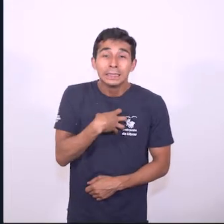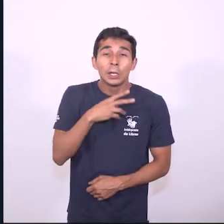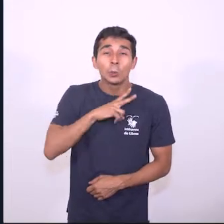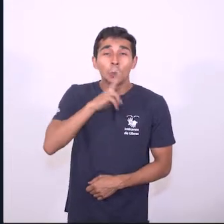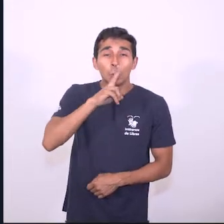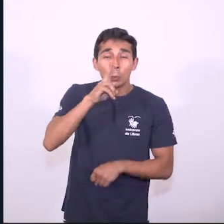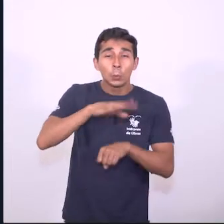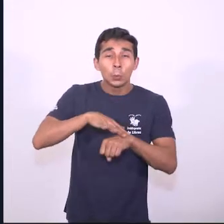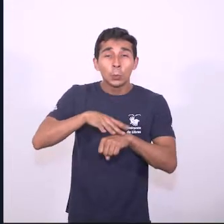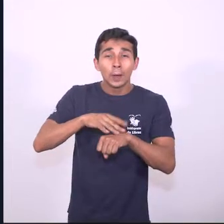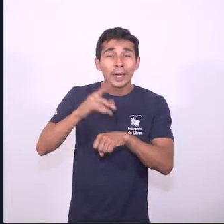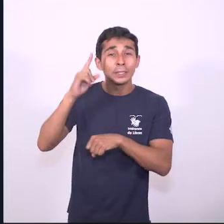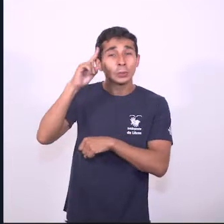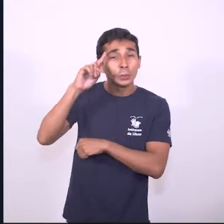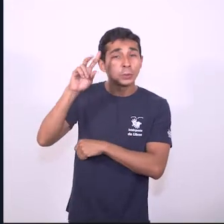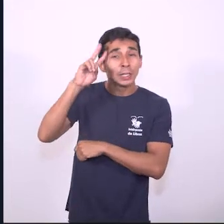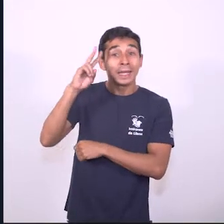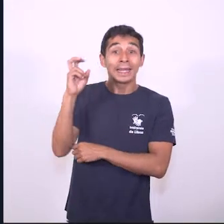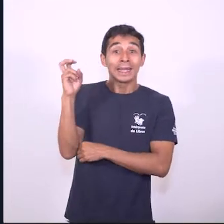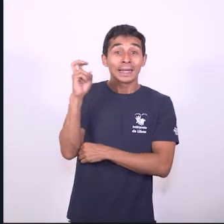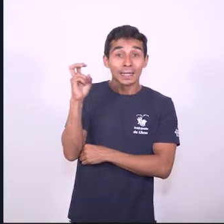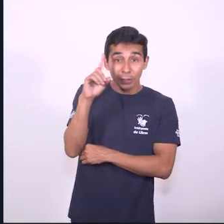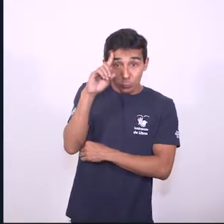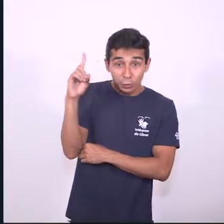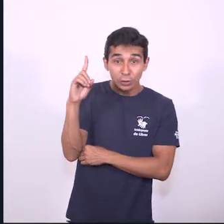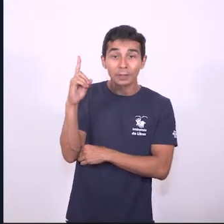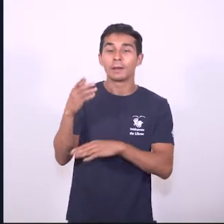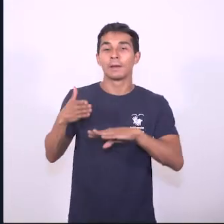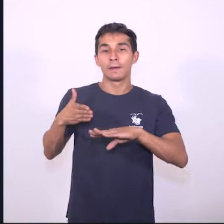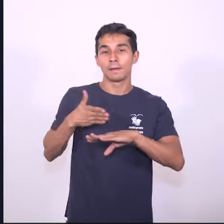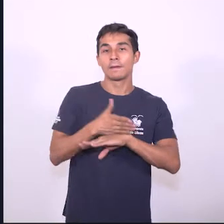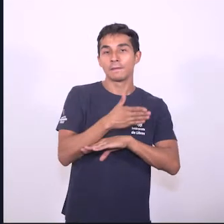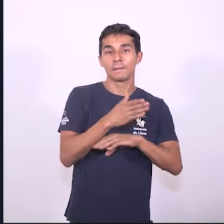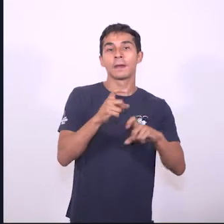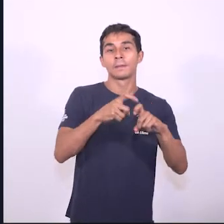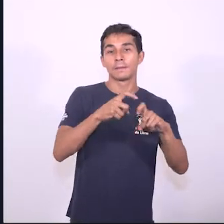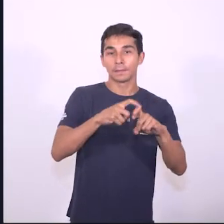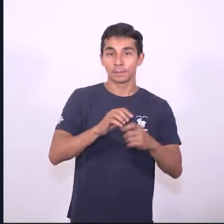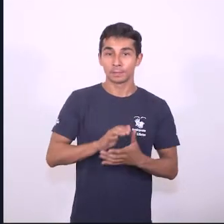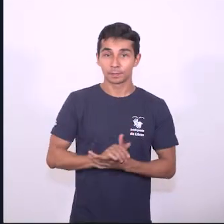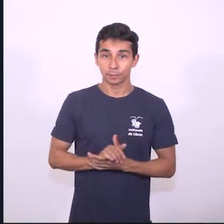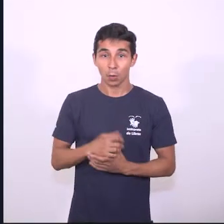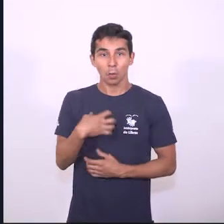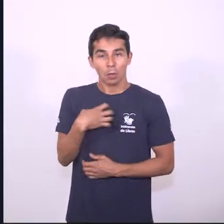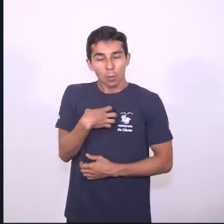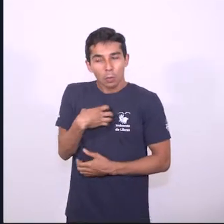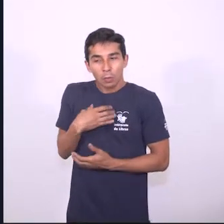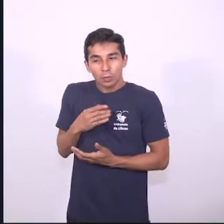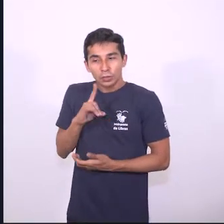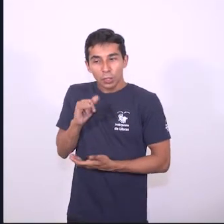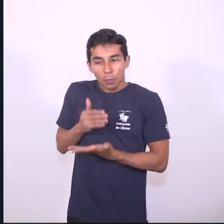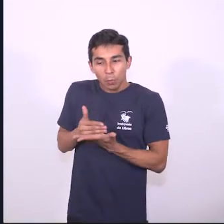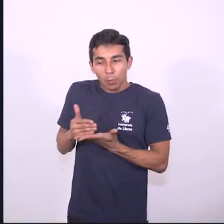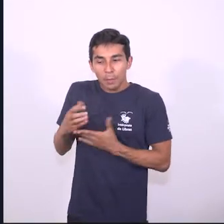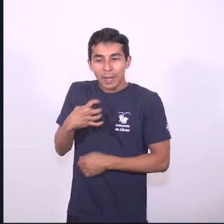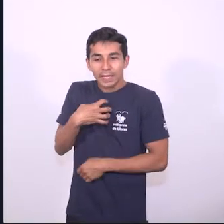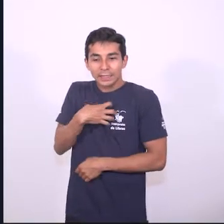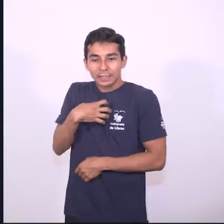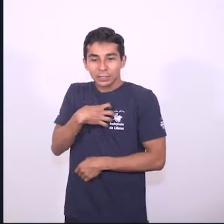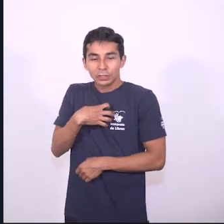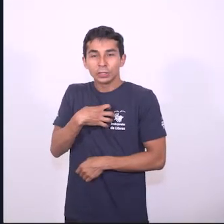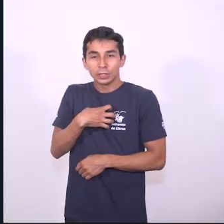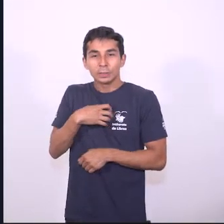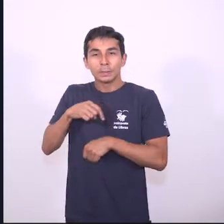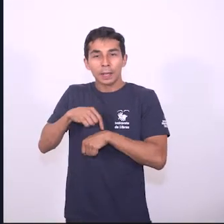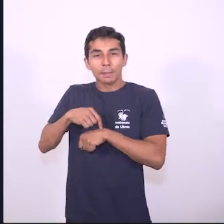dia do sintoma. Então, o tempo médio decorrido entre a data do início do sintoma e a data da notificação.